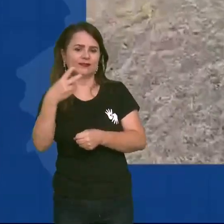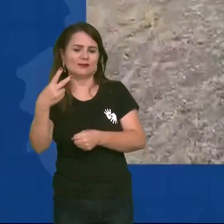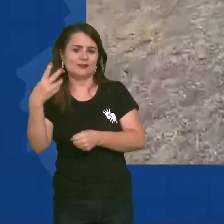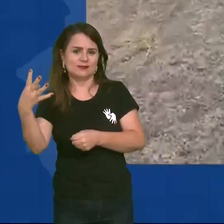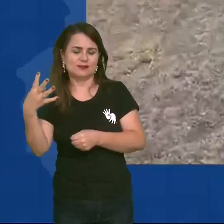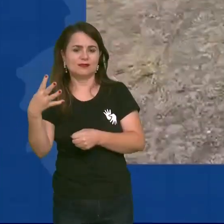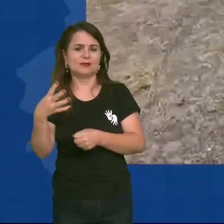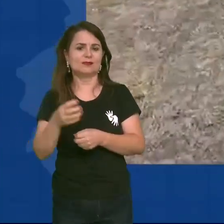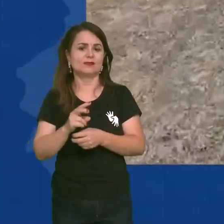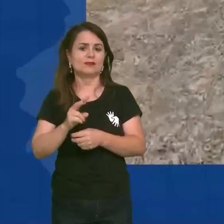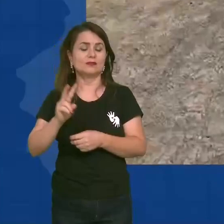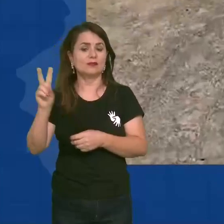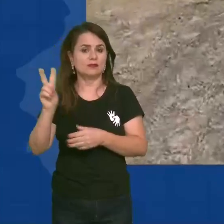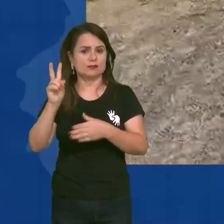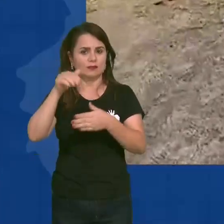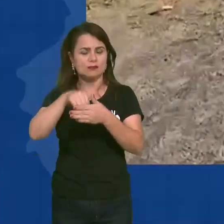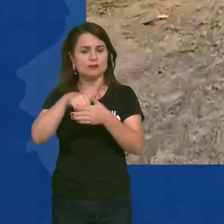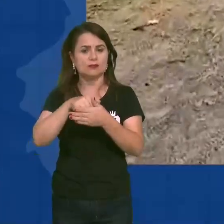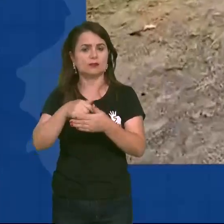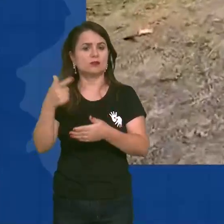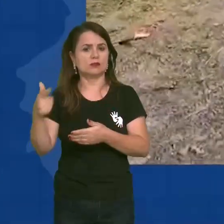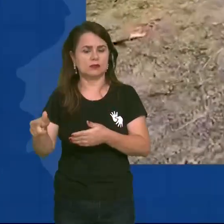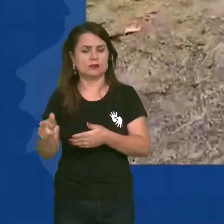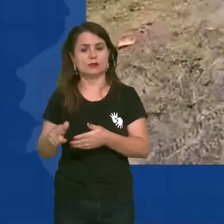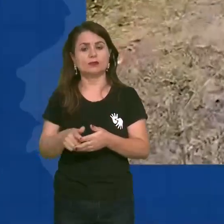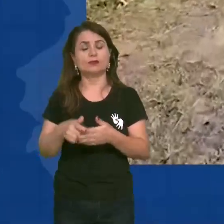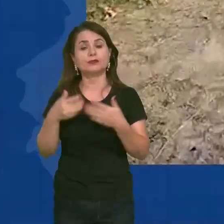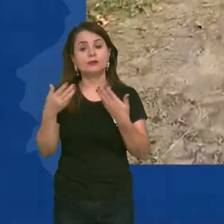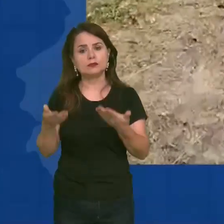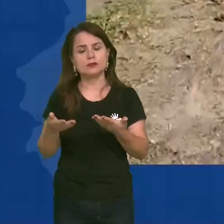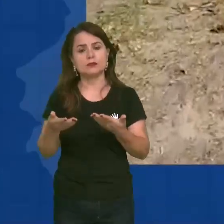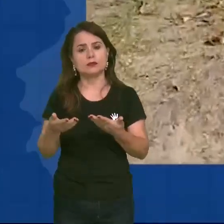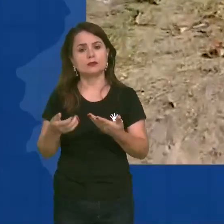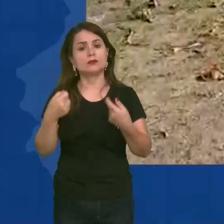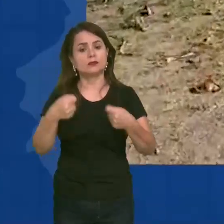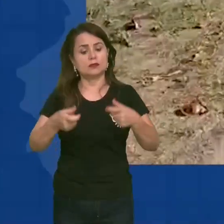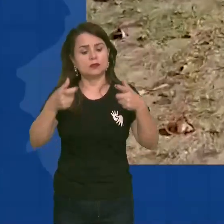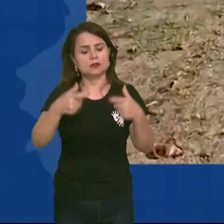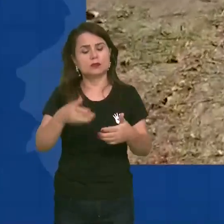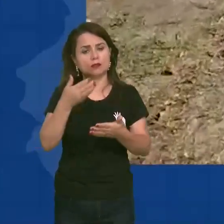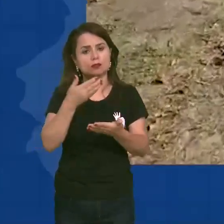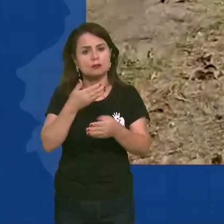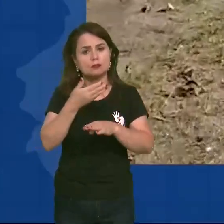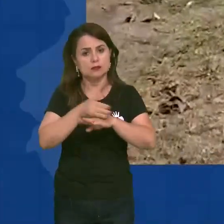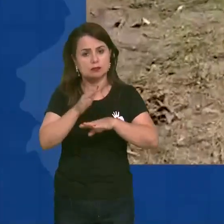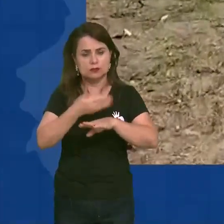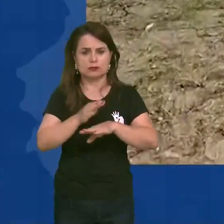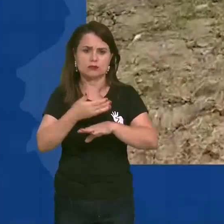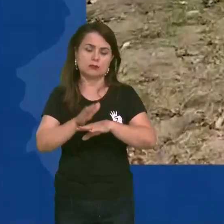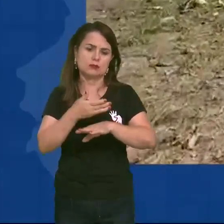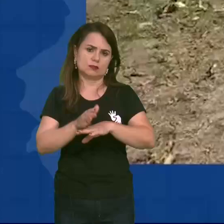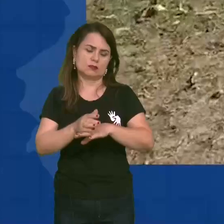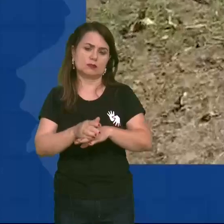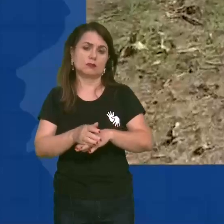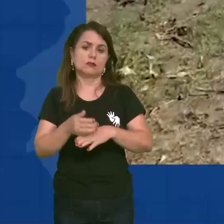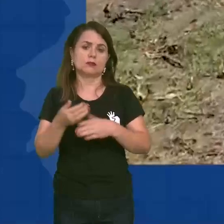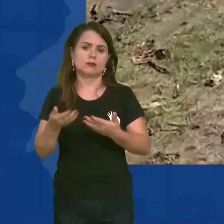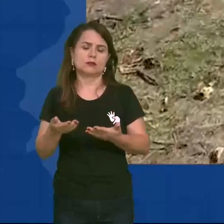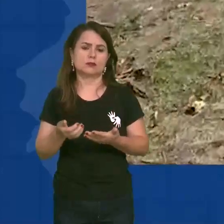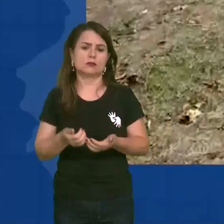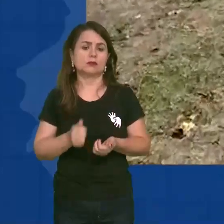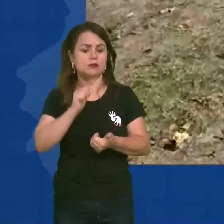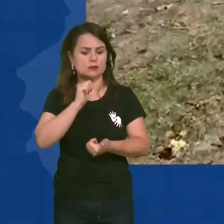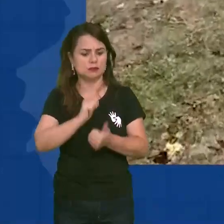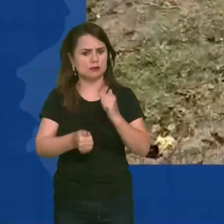diversos talentos do atletismo como Thiago Braz João da barreira já deu Gregório entre outros e o atletismo é uma referência